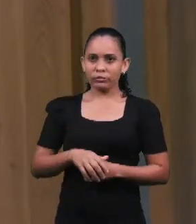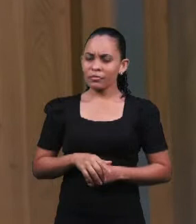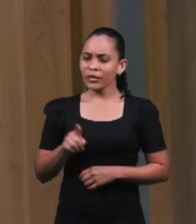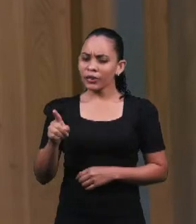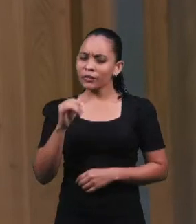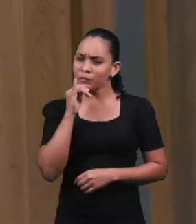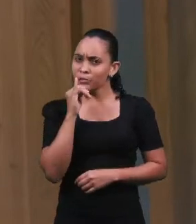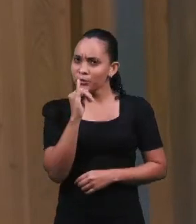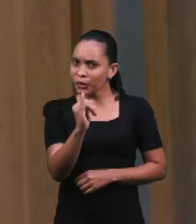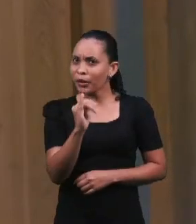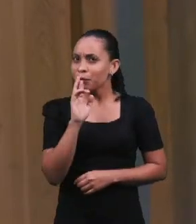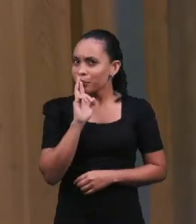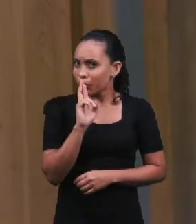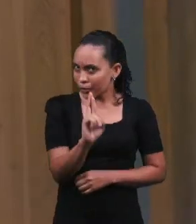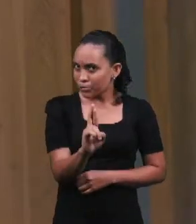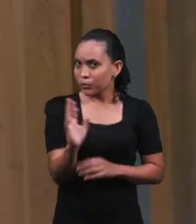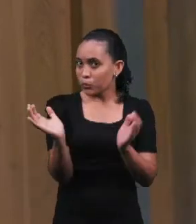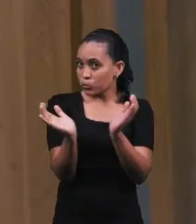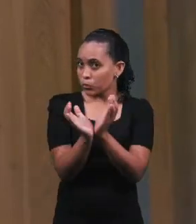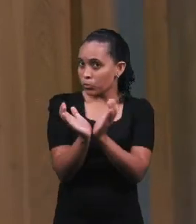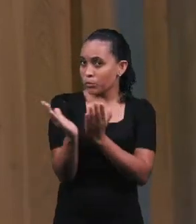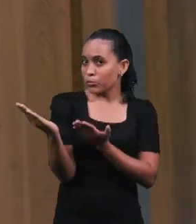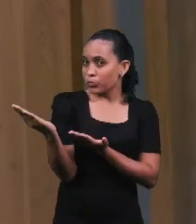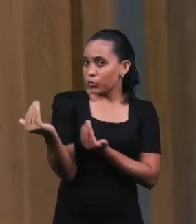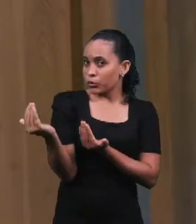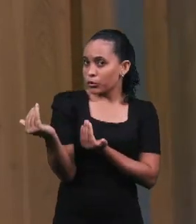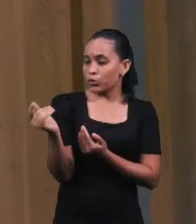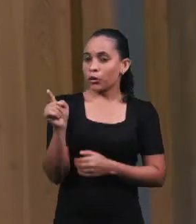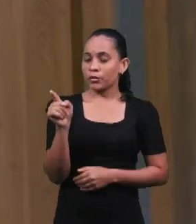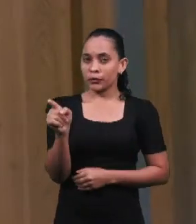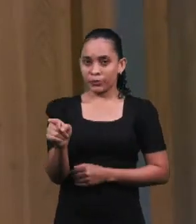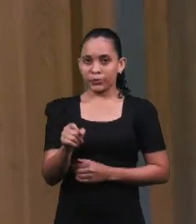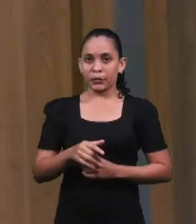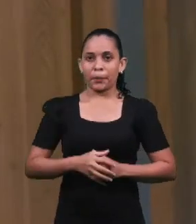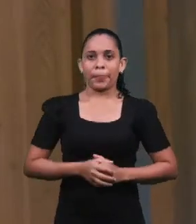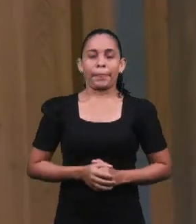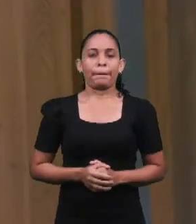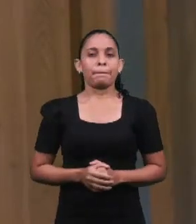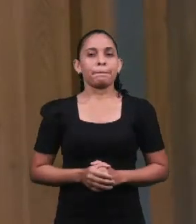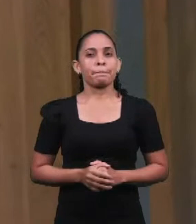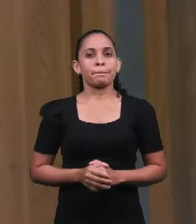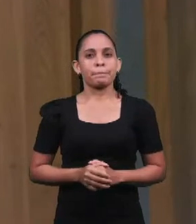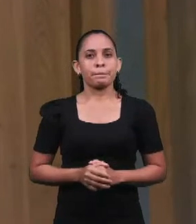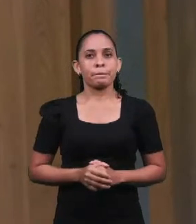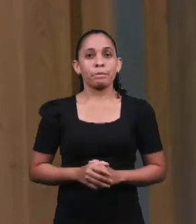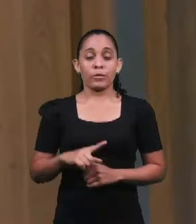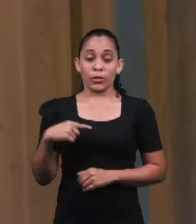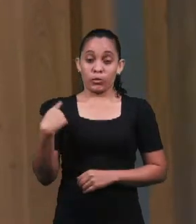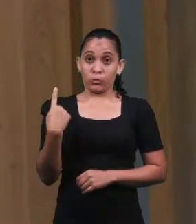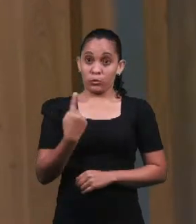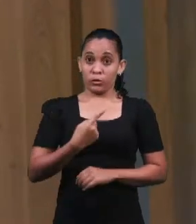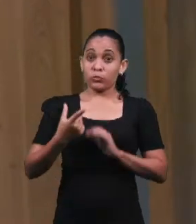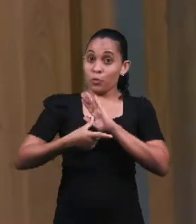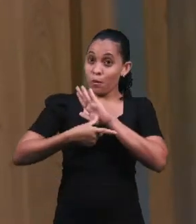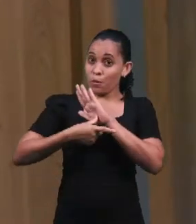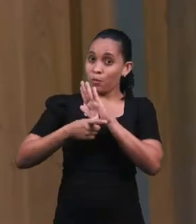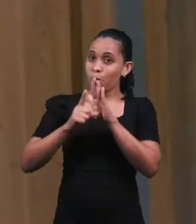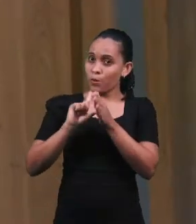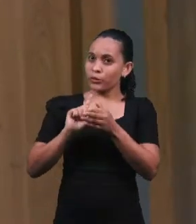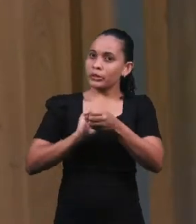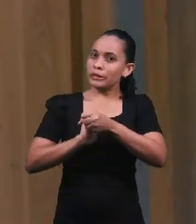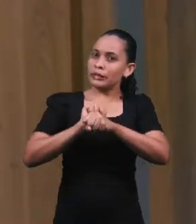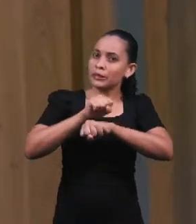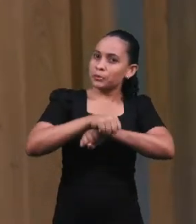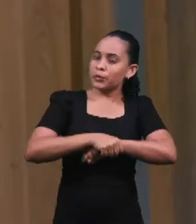ali, ele é do grupo de jovens, né, da igreja ali em Lisboa, em Portugal, onde nós tivemos ontem um seminário